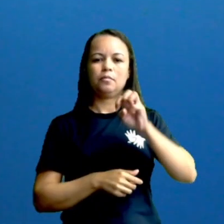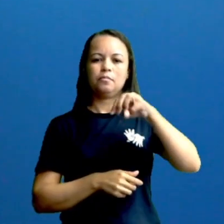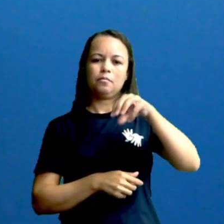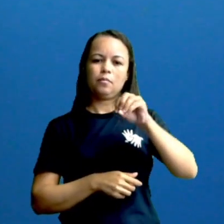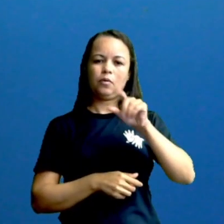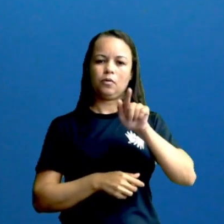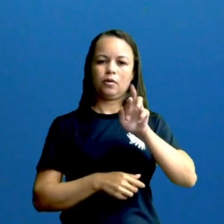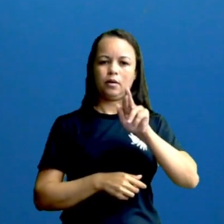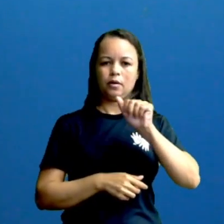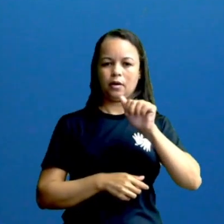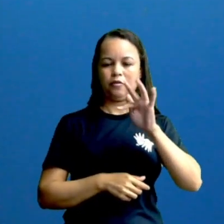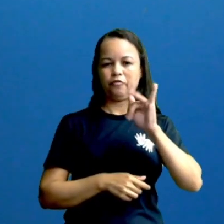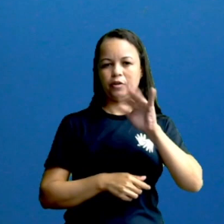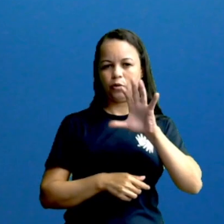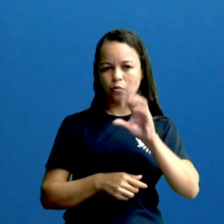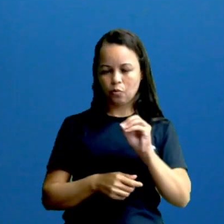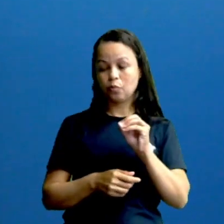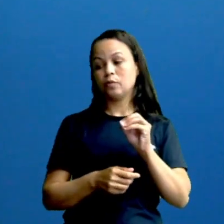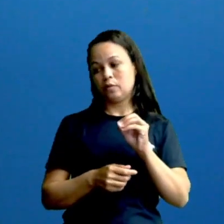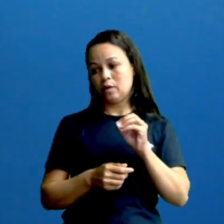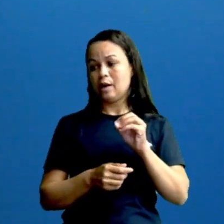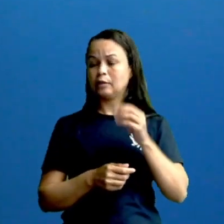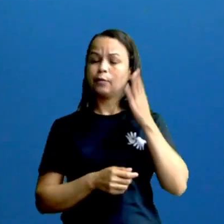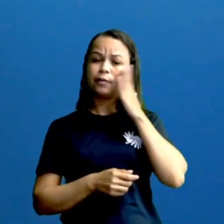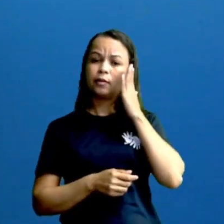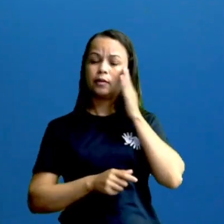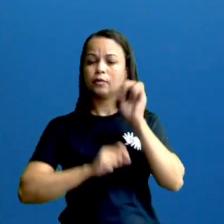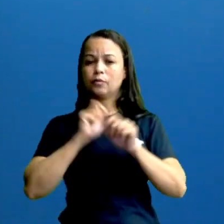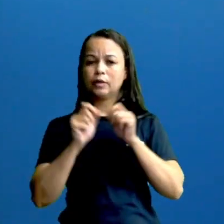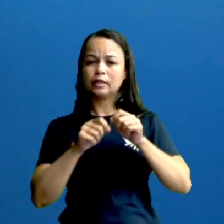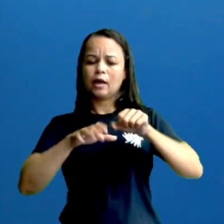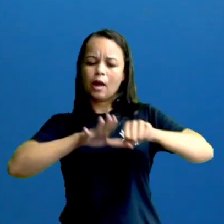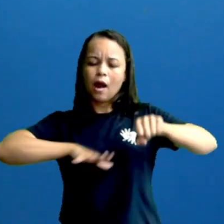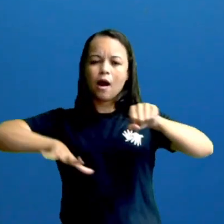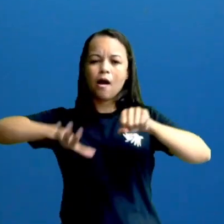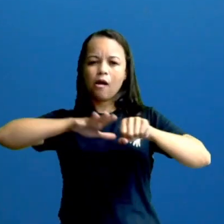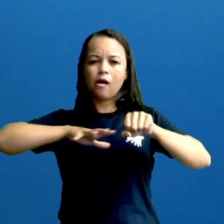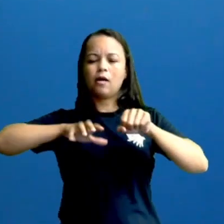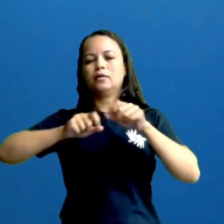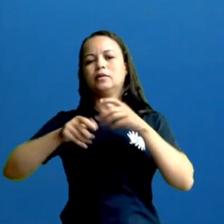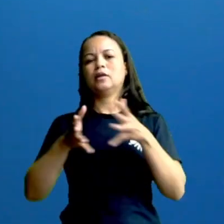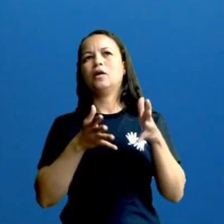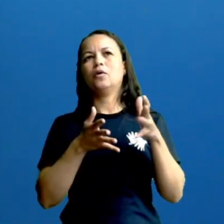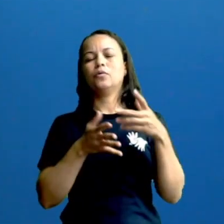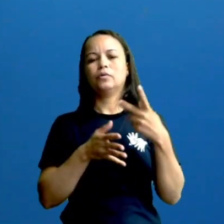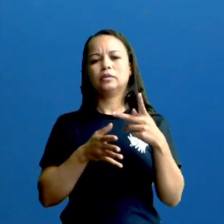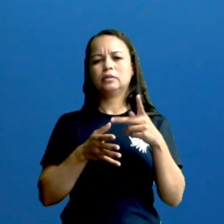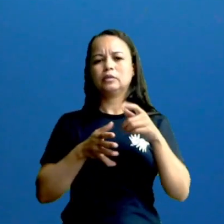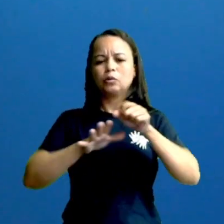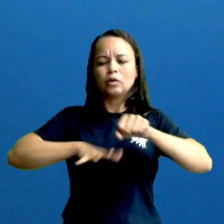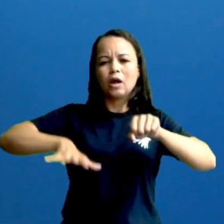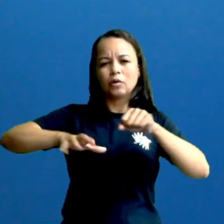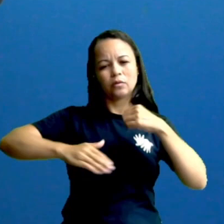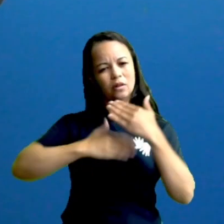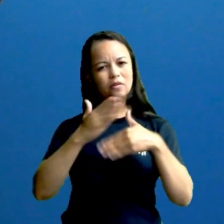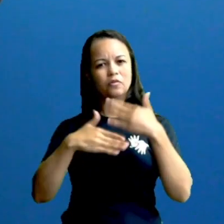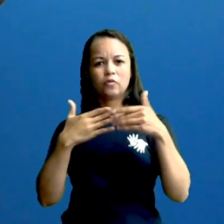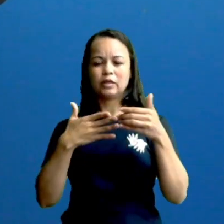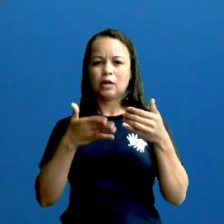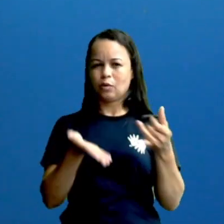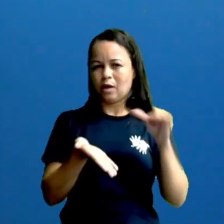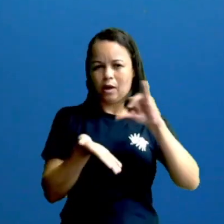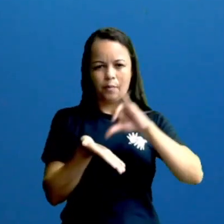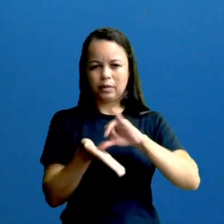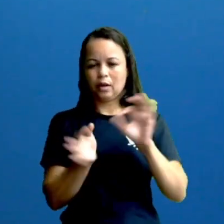até compreensível nós termos esses vazios demográficos no sertão, visto que o sertão é uma área que não está tão desenvolvida quanto a